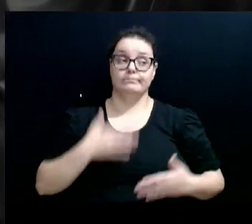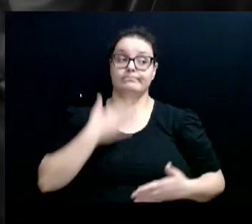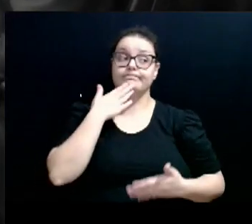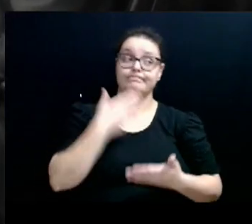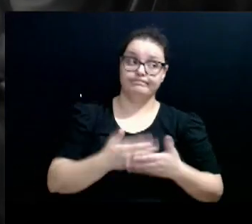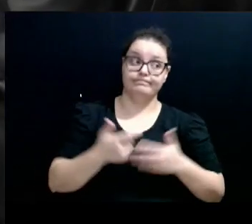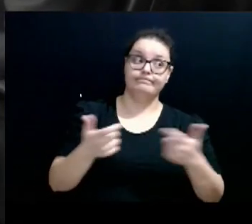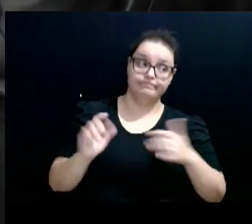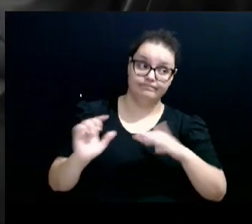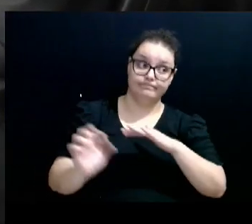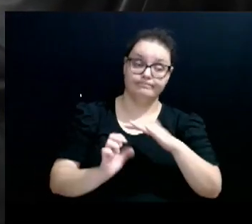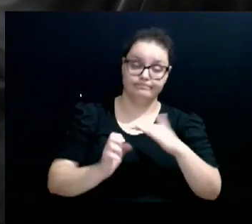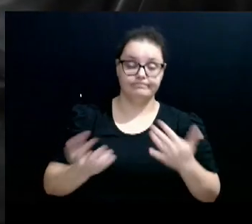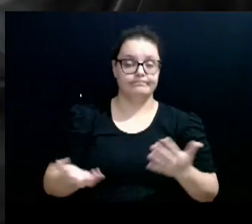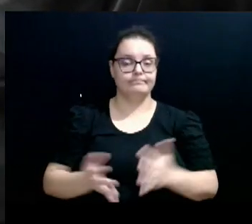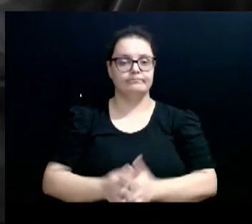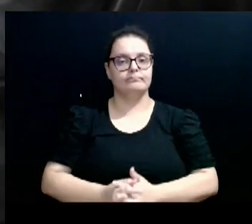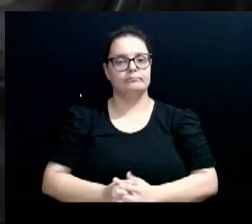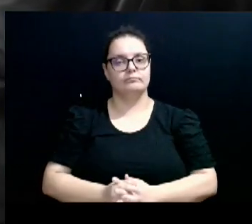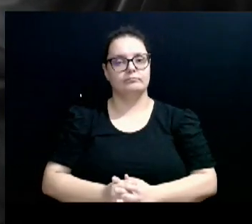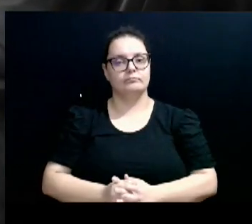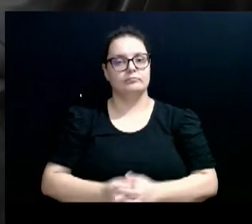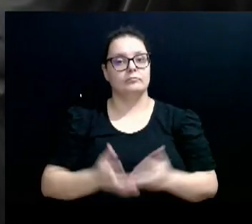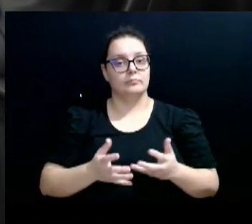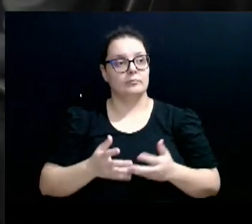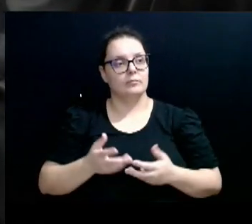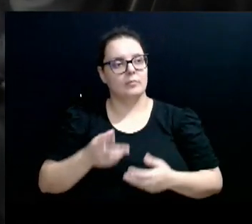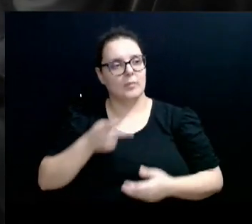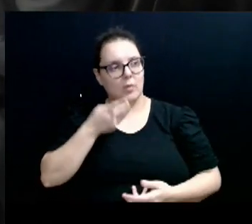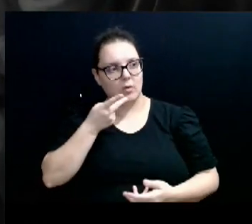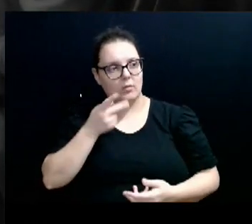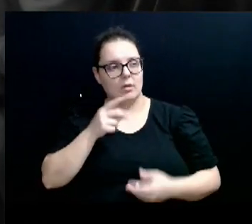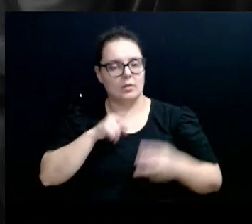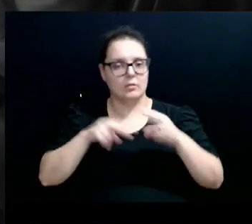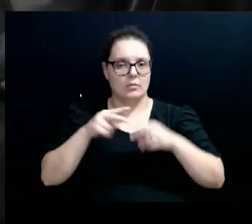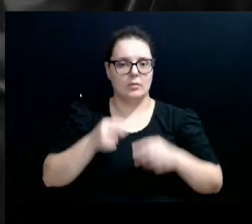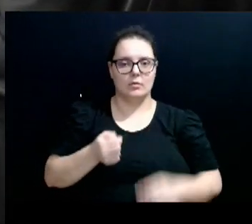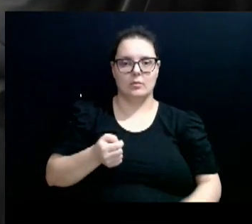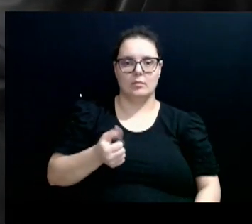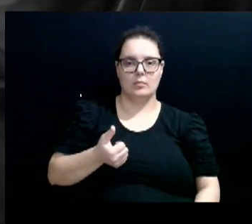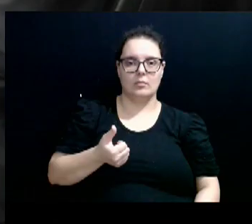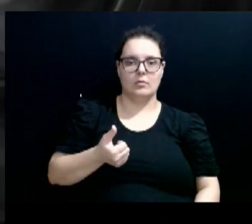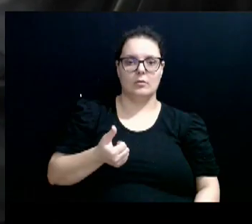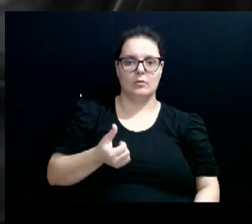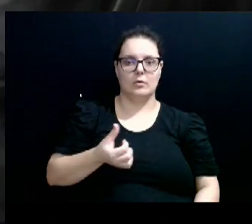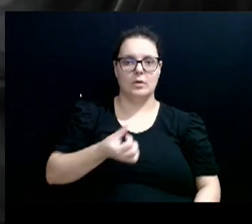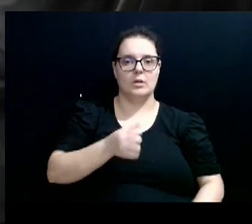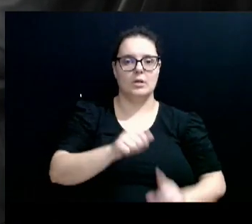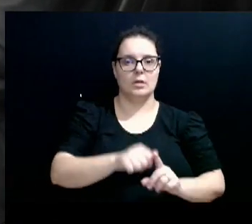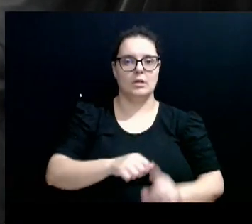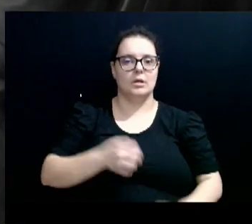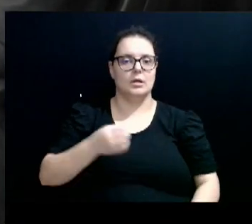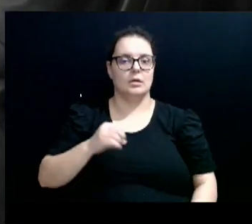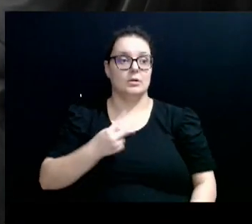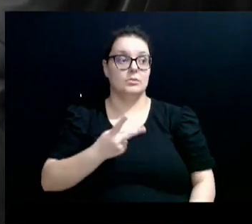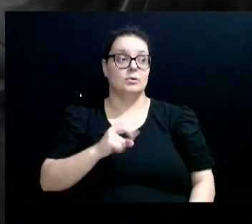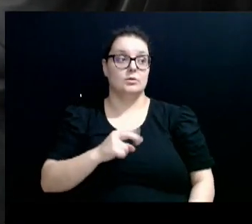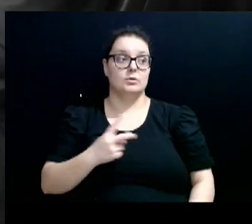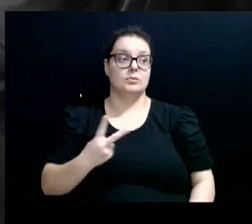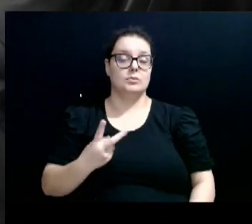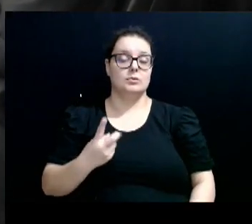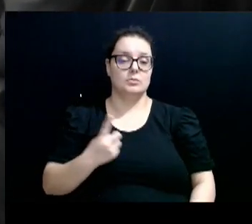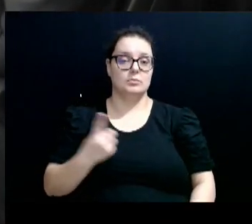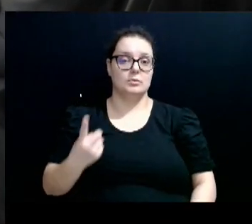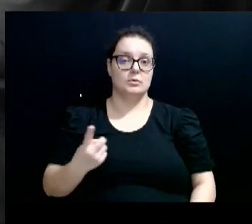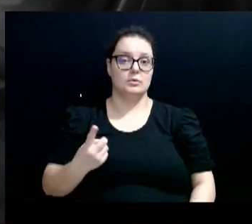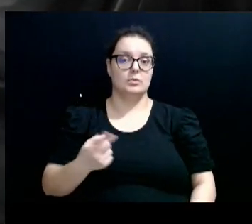corporações. Queria que o senhor falasse desse olhar foi 6 de outubro de 2011, né? Quase 15 anos dessa